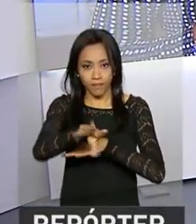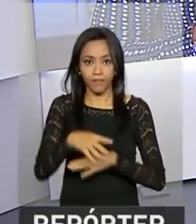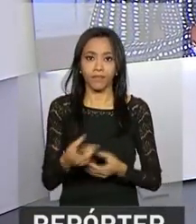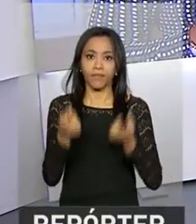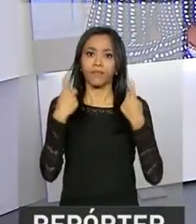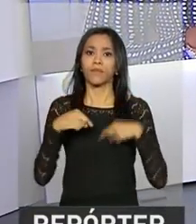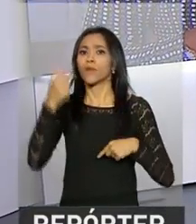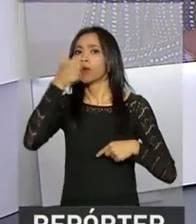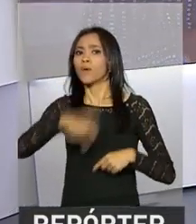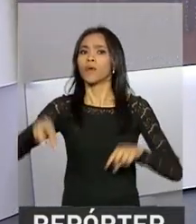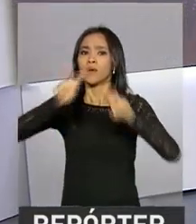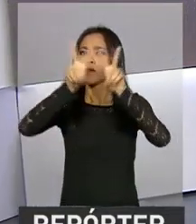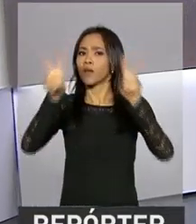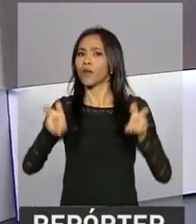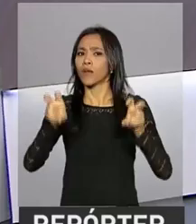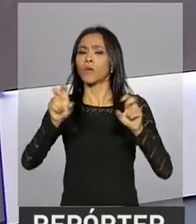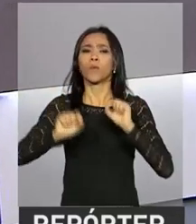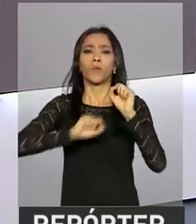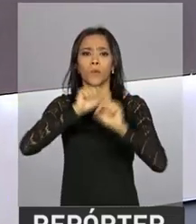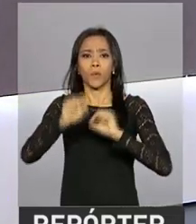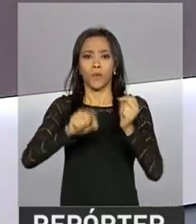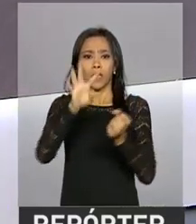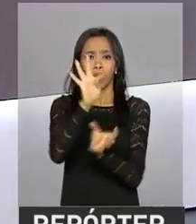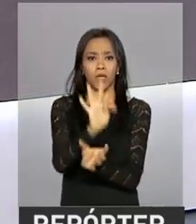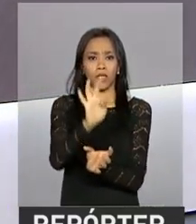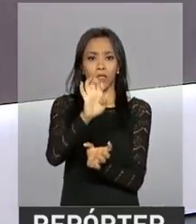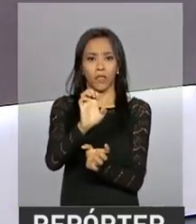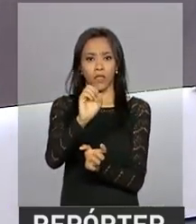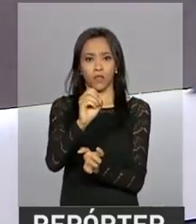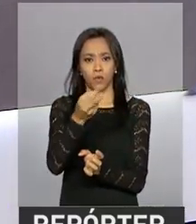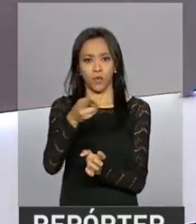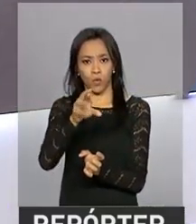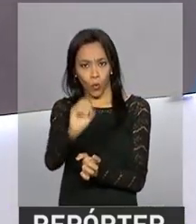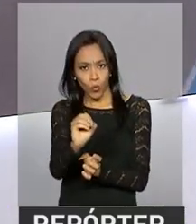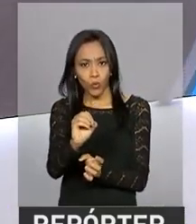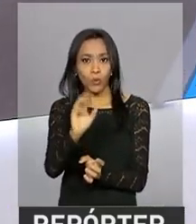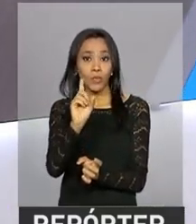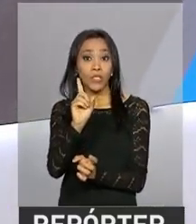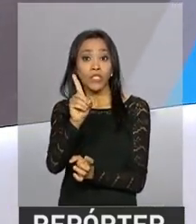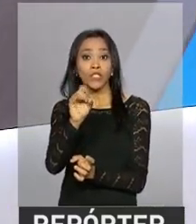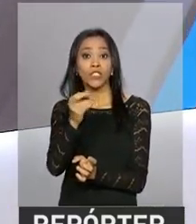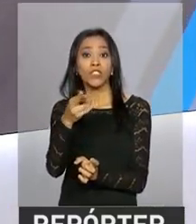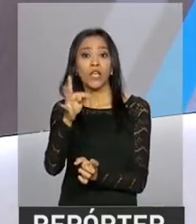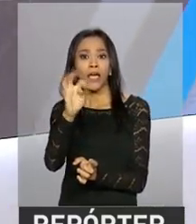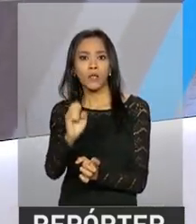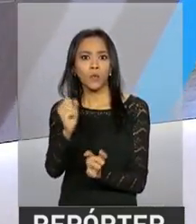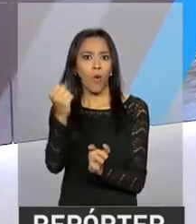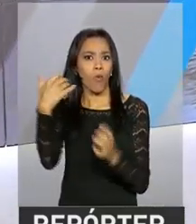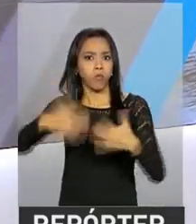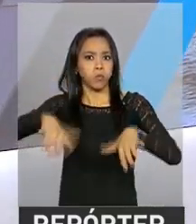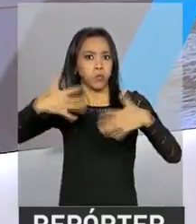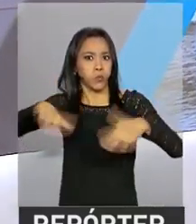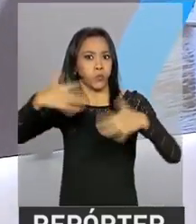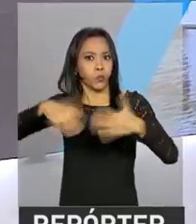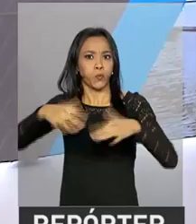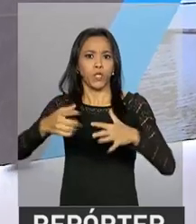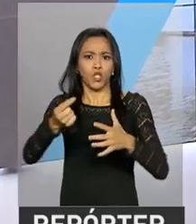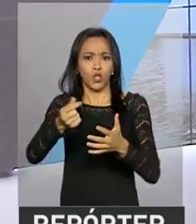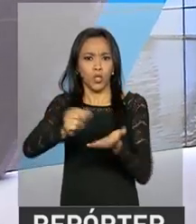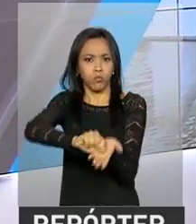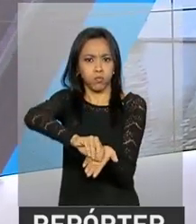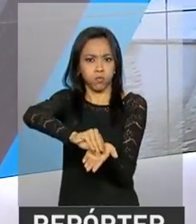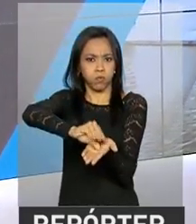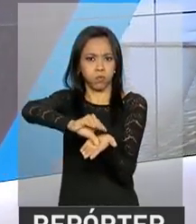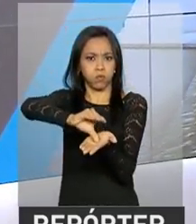falar de Economia agora as aplicações no tesouro direto ter um recorde em fevereiro o volume total de recursos